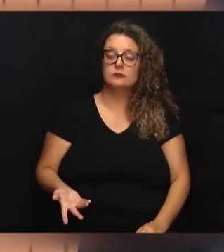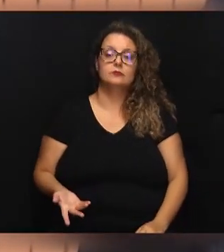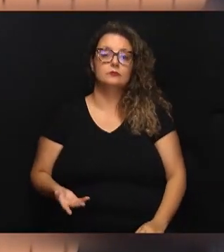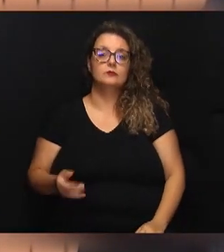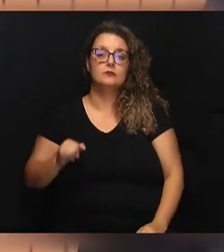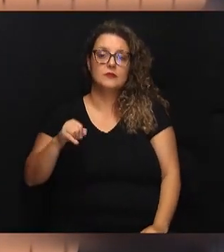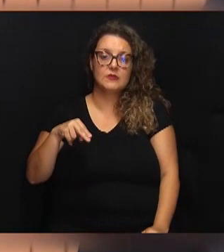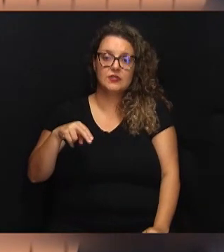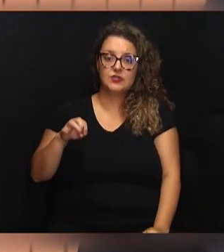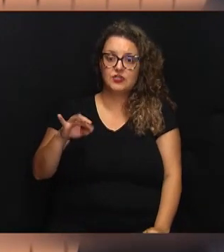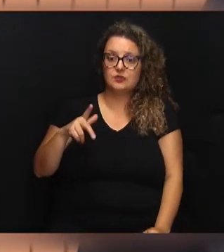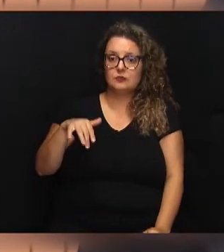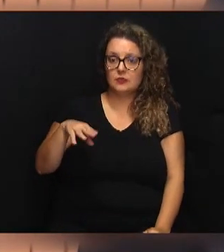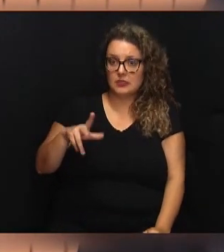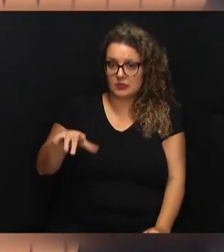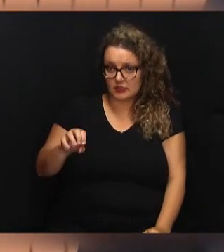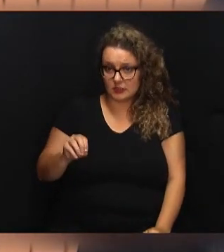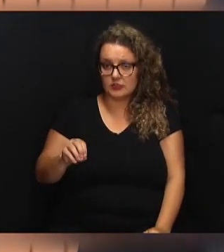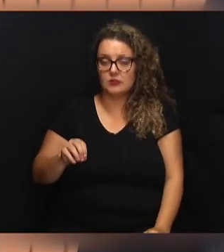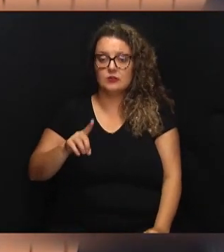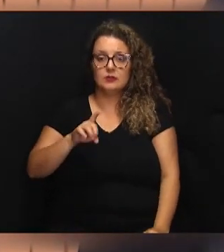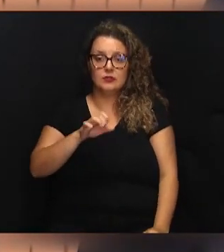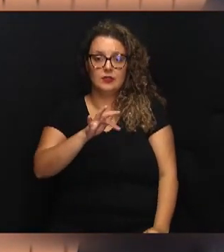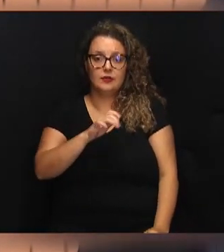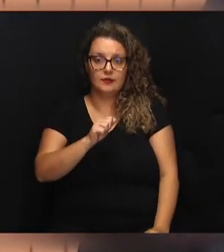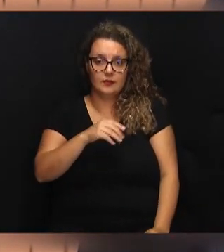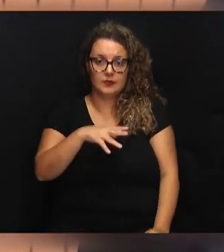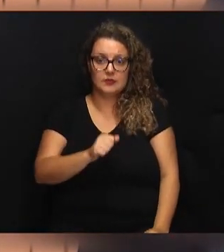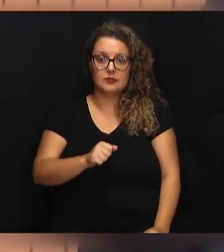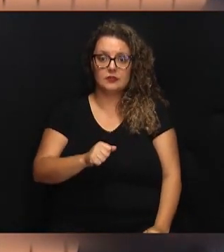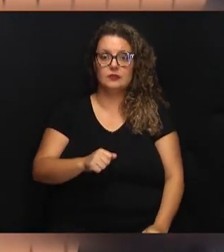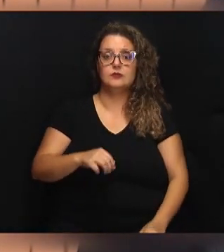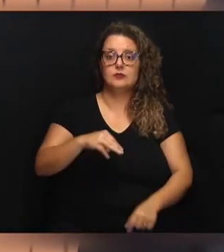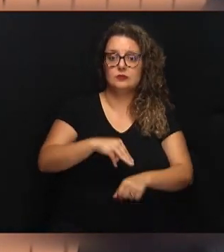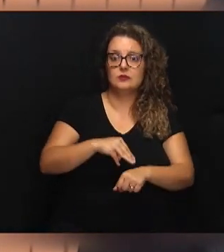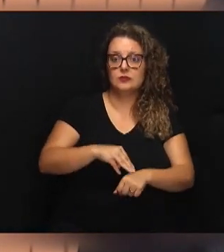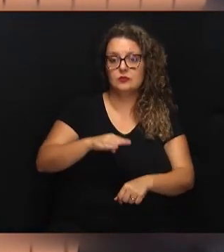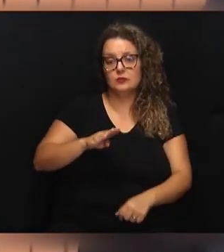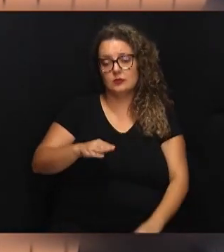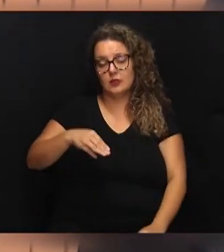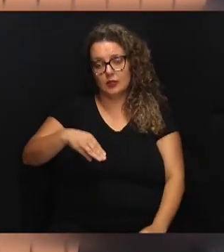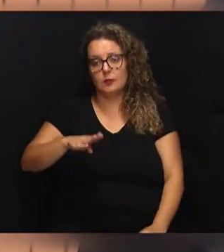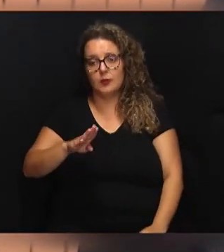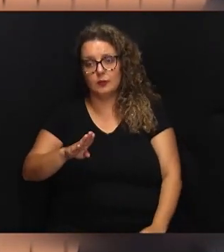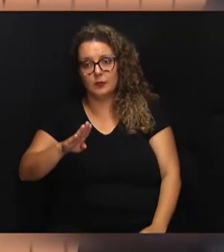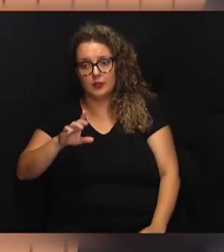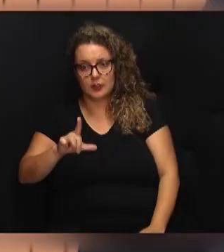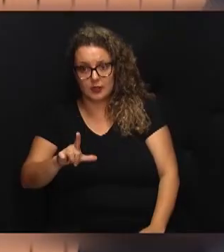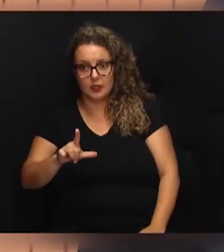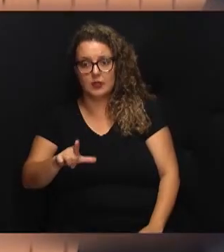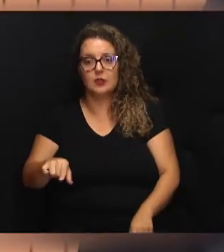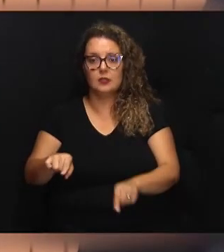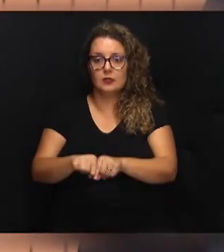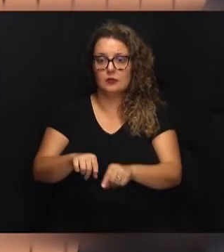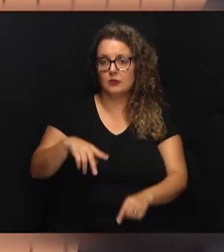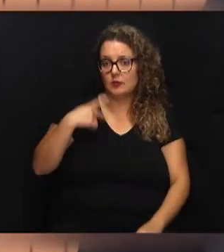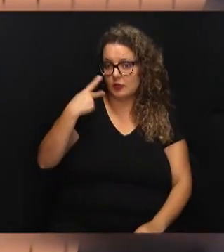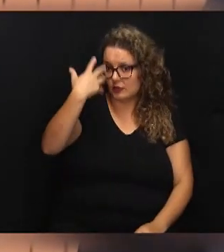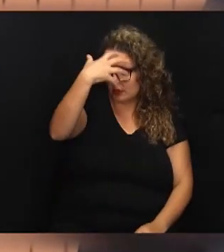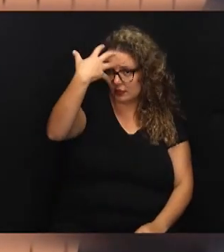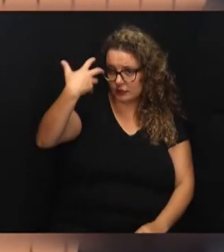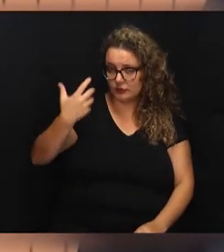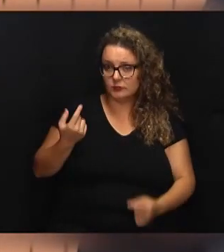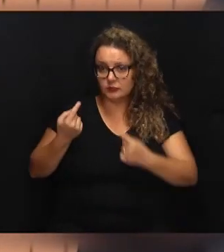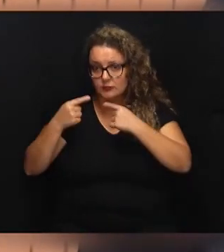feito pelo vereador Vini Oliveira e os membros do MBL. Eles atacaram a universidade e a sua comunidade. Atacaram a